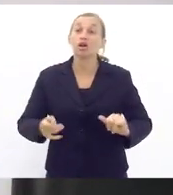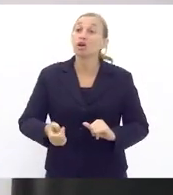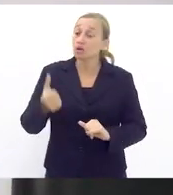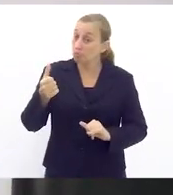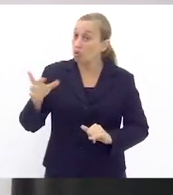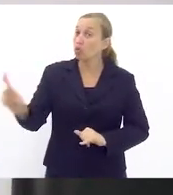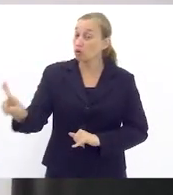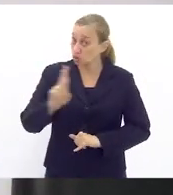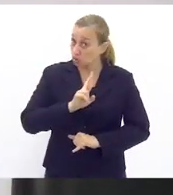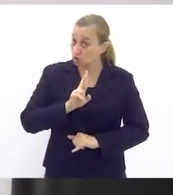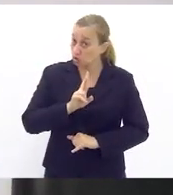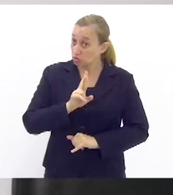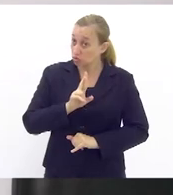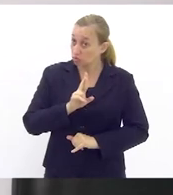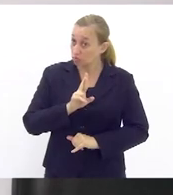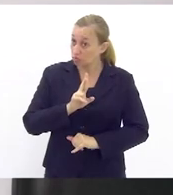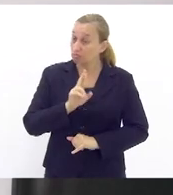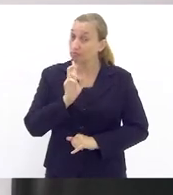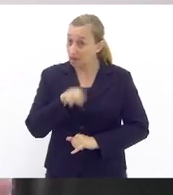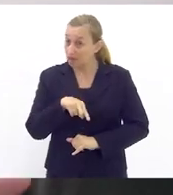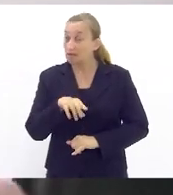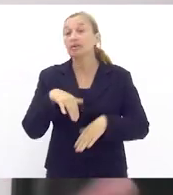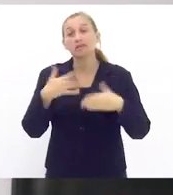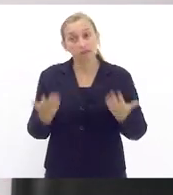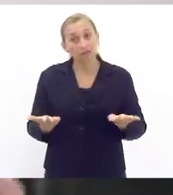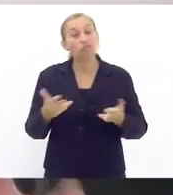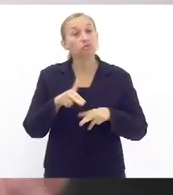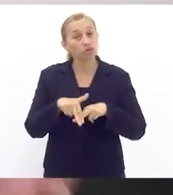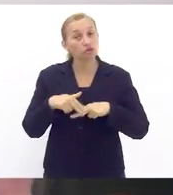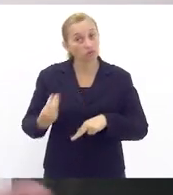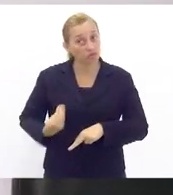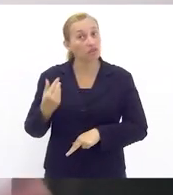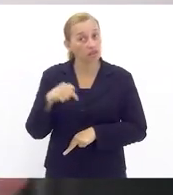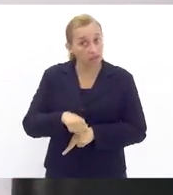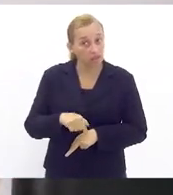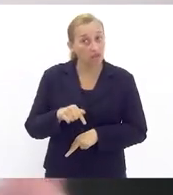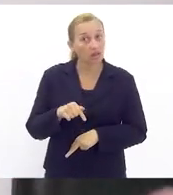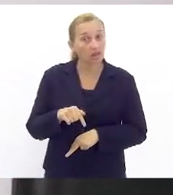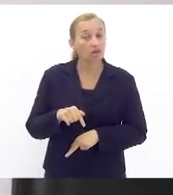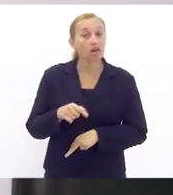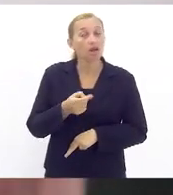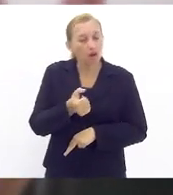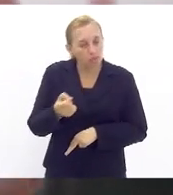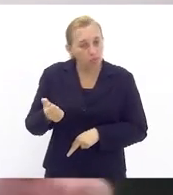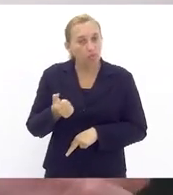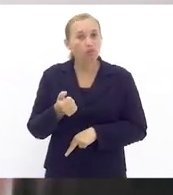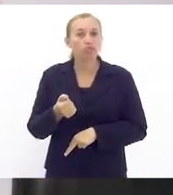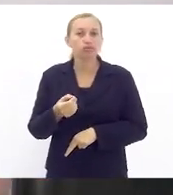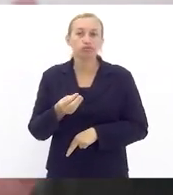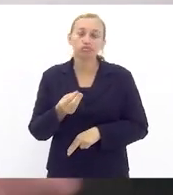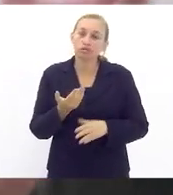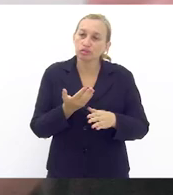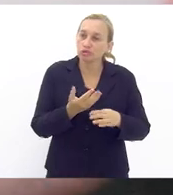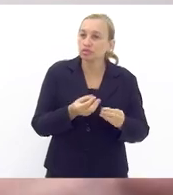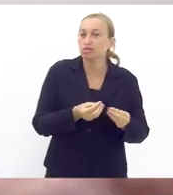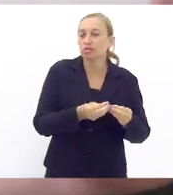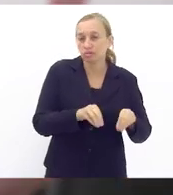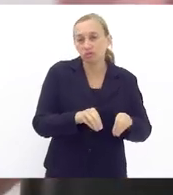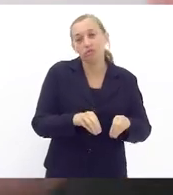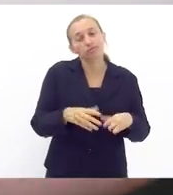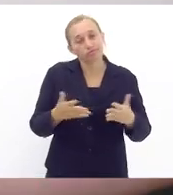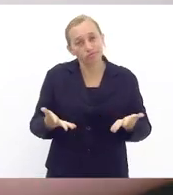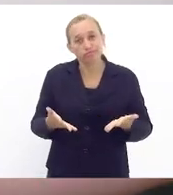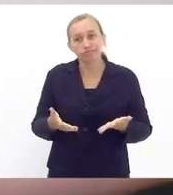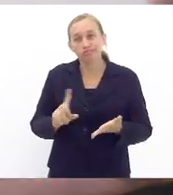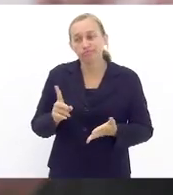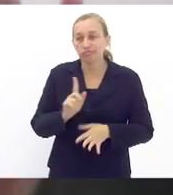respondido né então um dos motivos da gente tá aqui é um pouco esse descaso que não vem obviamente com a